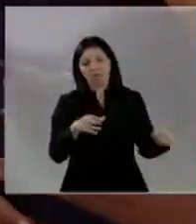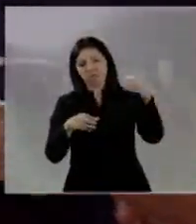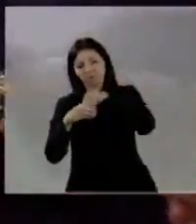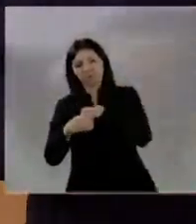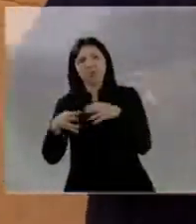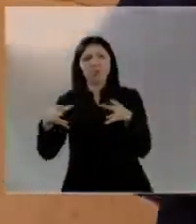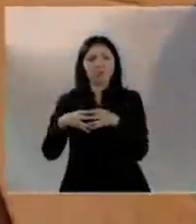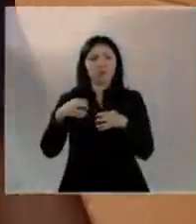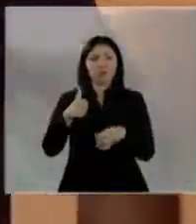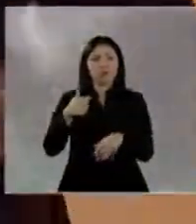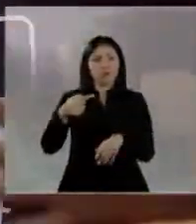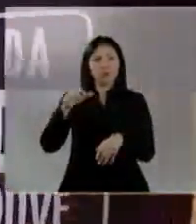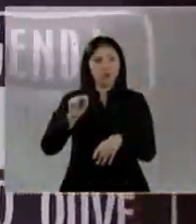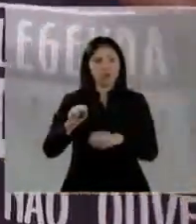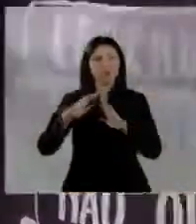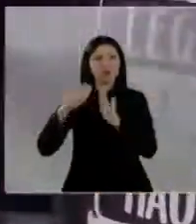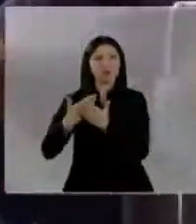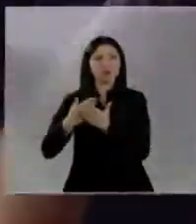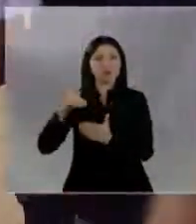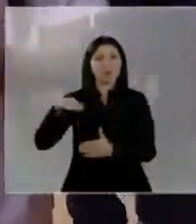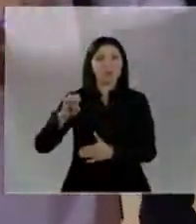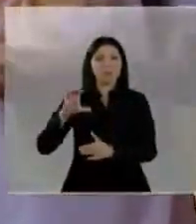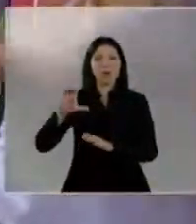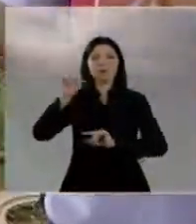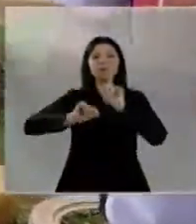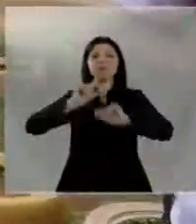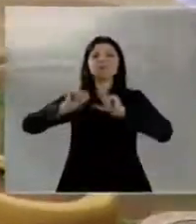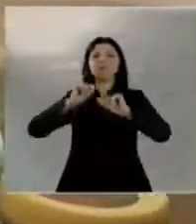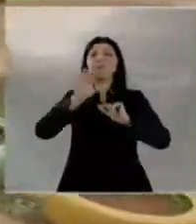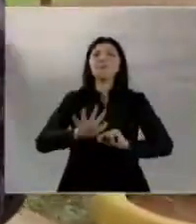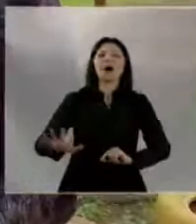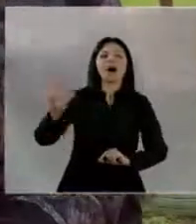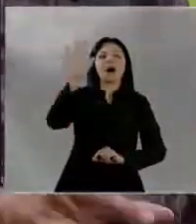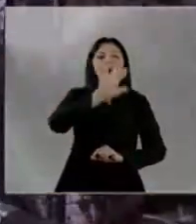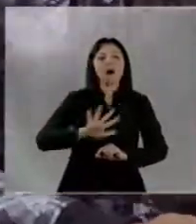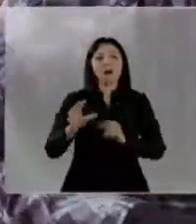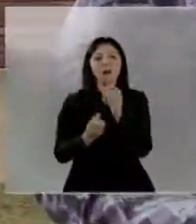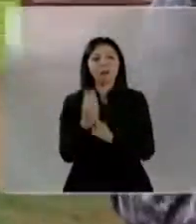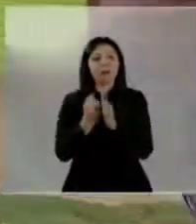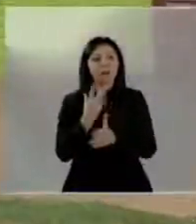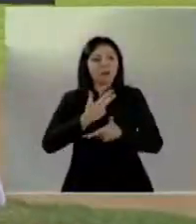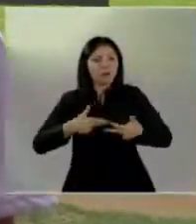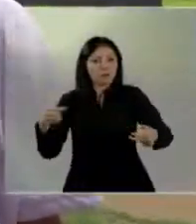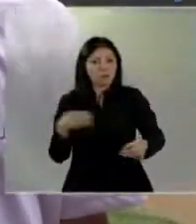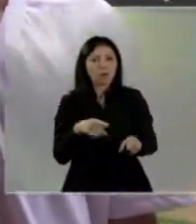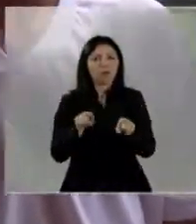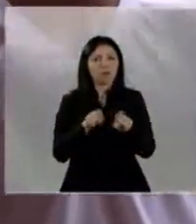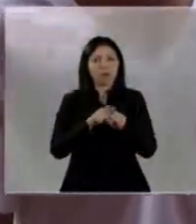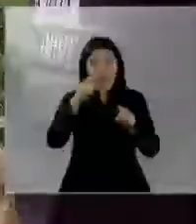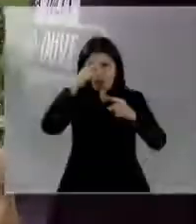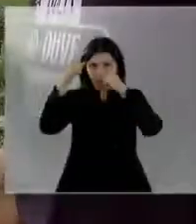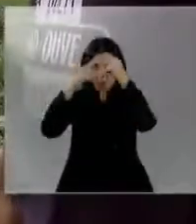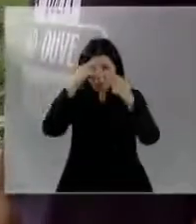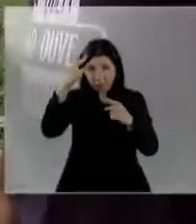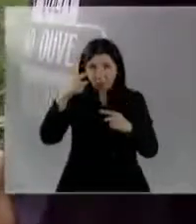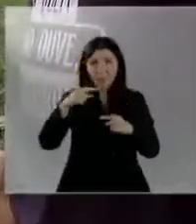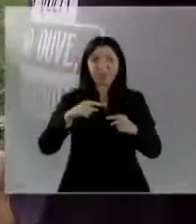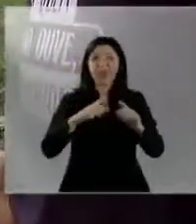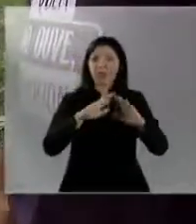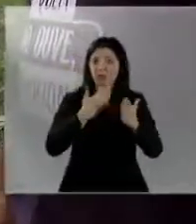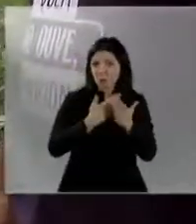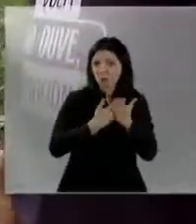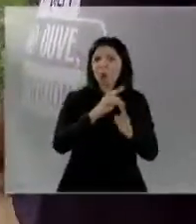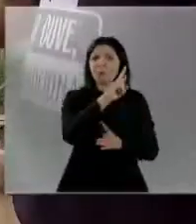as 178 selecionadas pelo Ministério da Educação no mapa de inovação e criatividade. A unidade